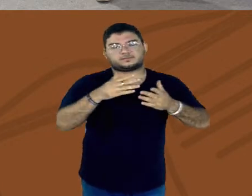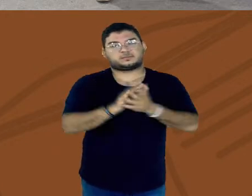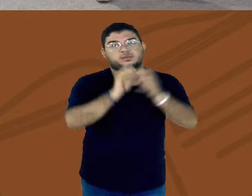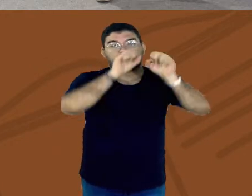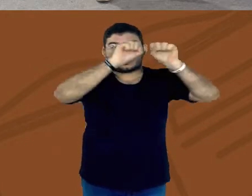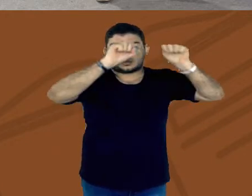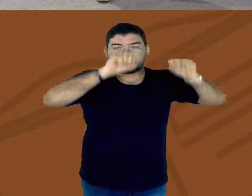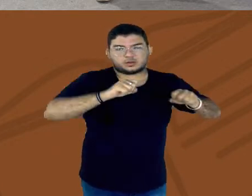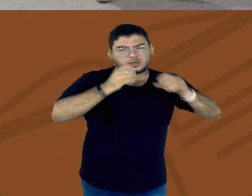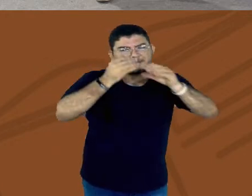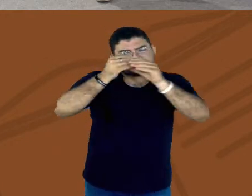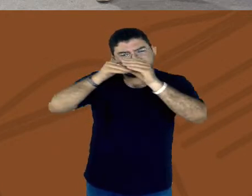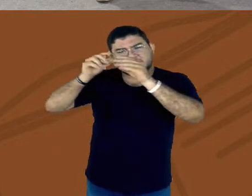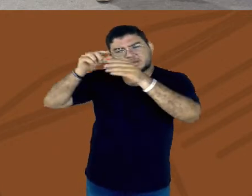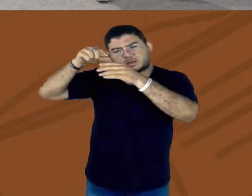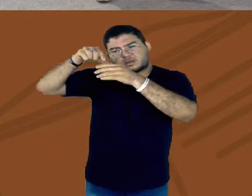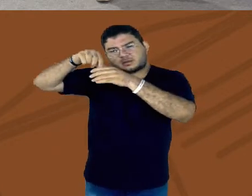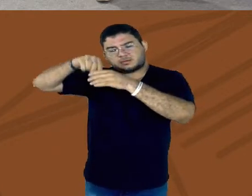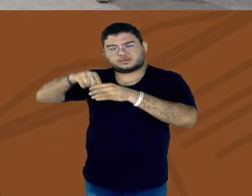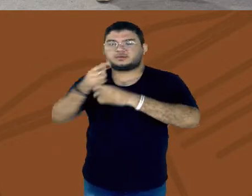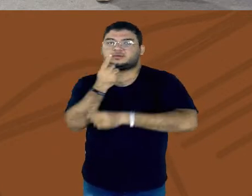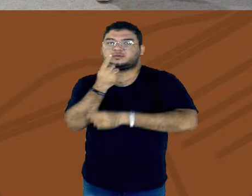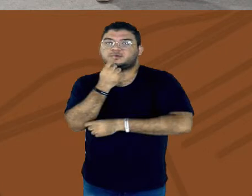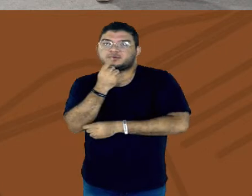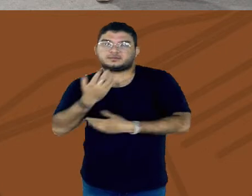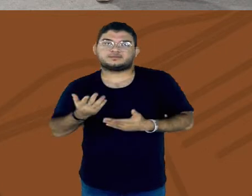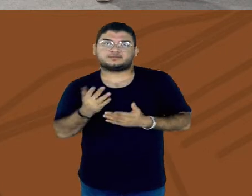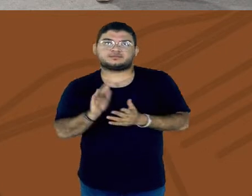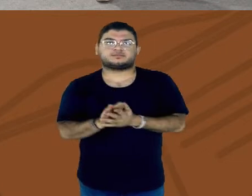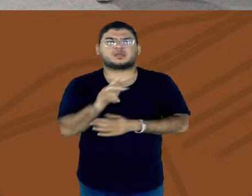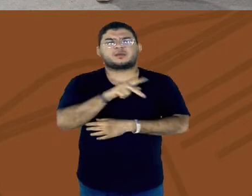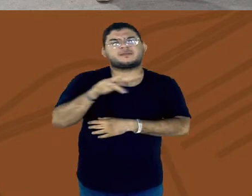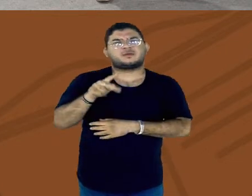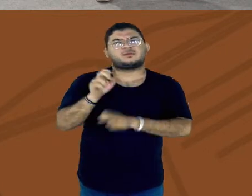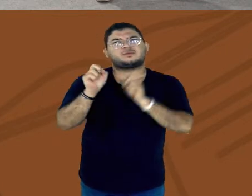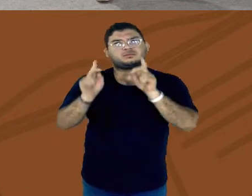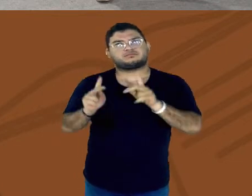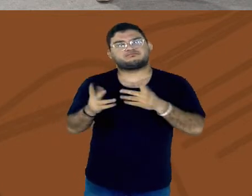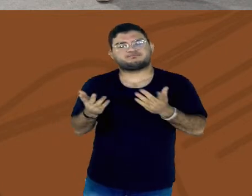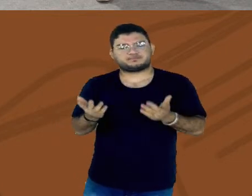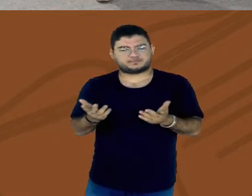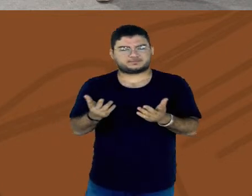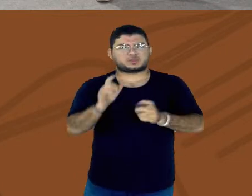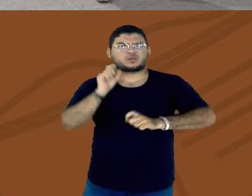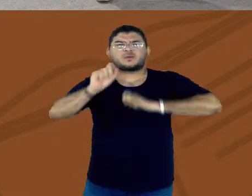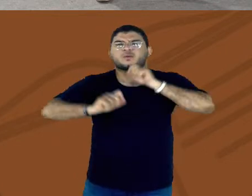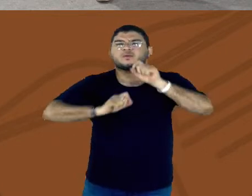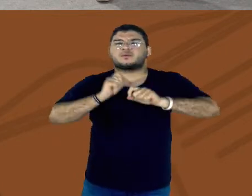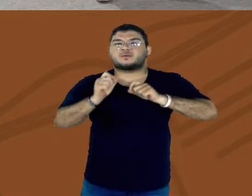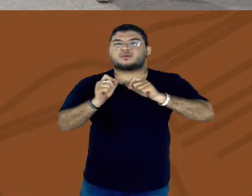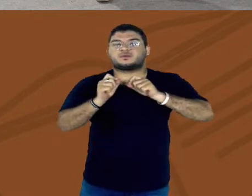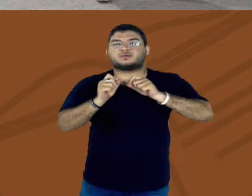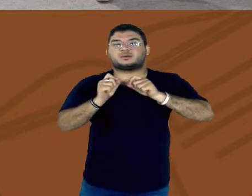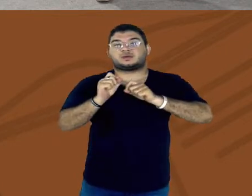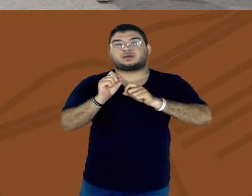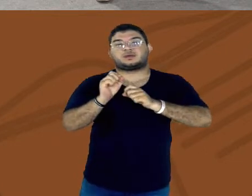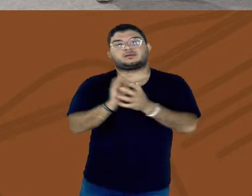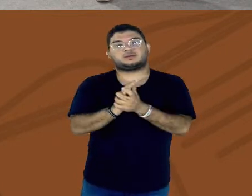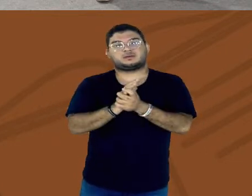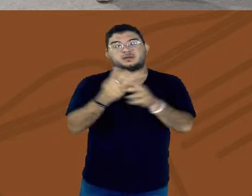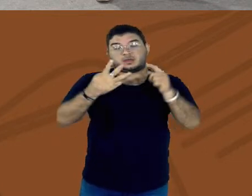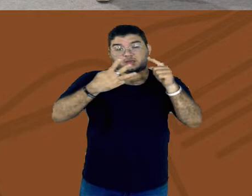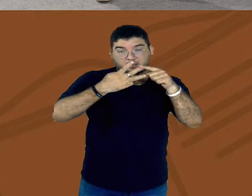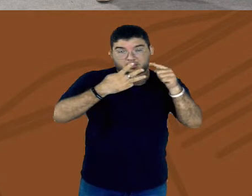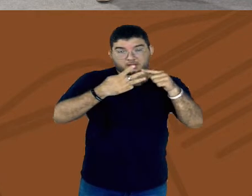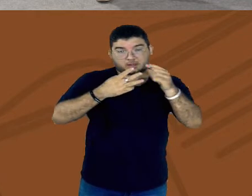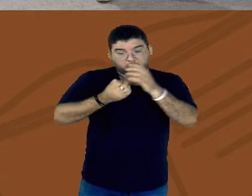endócrino lança na própria corrente sanguínea. Ô professor, ok. E o que são glândulas exócrinas?